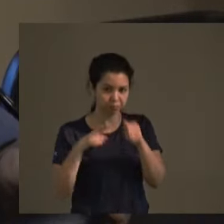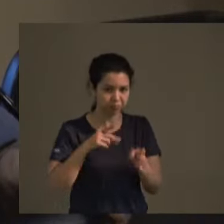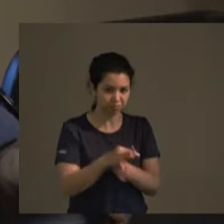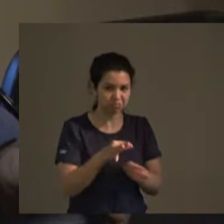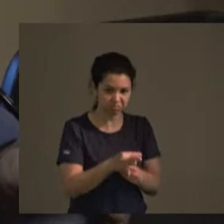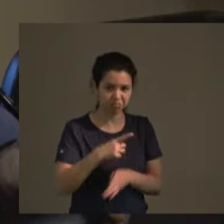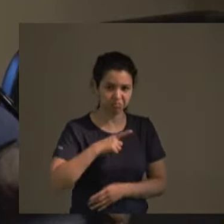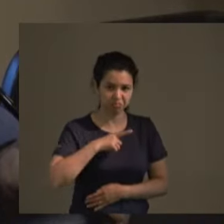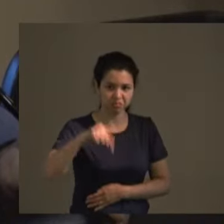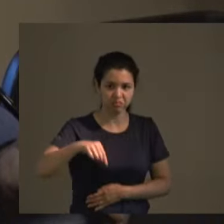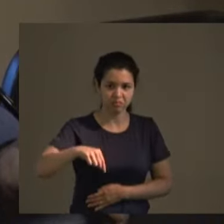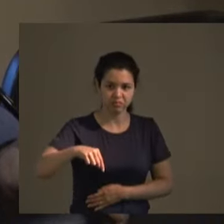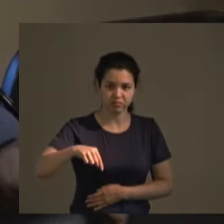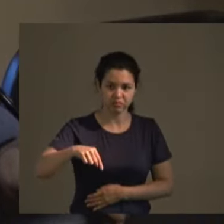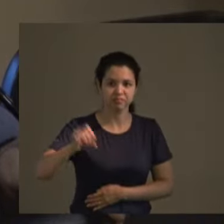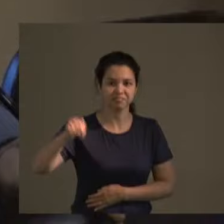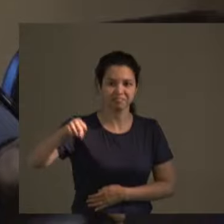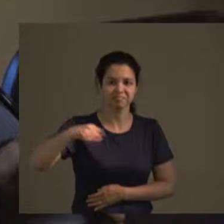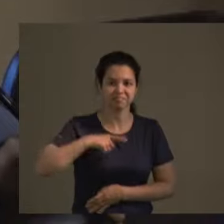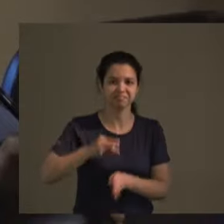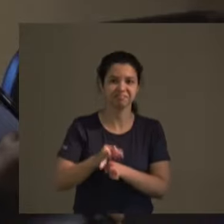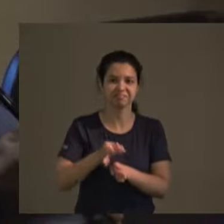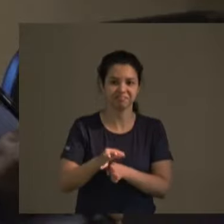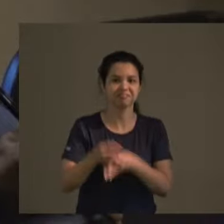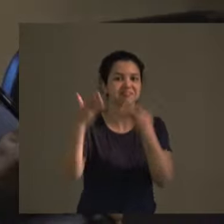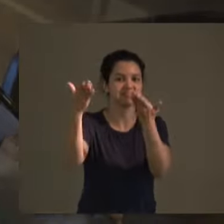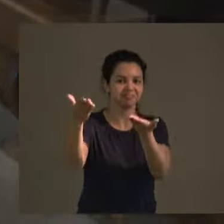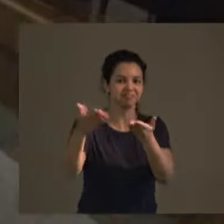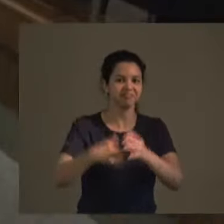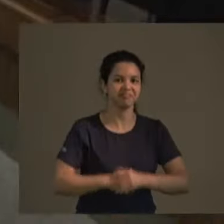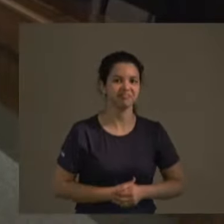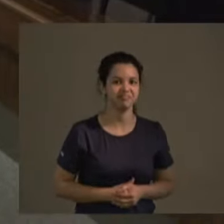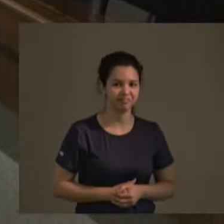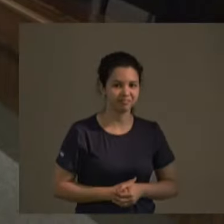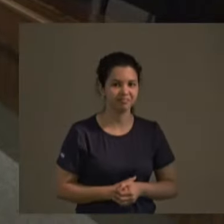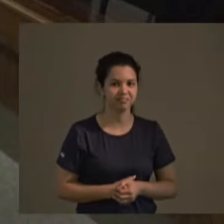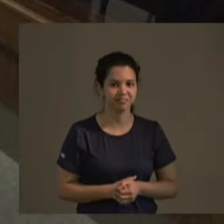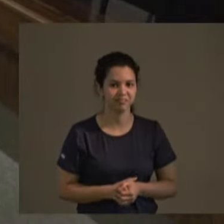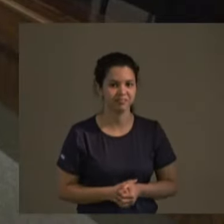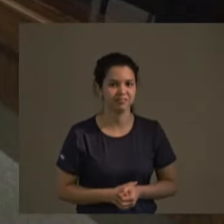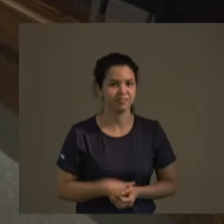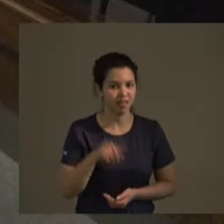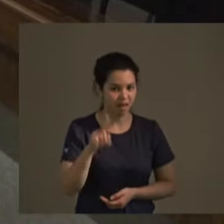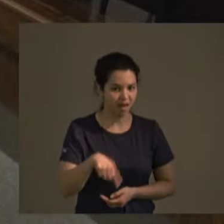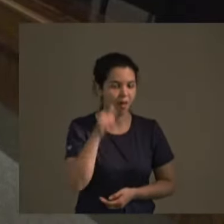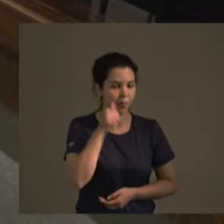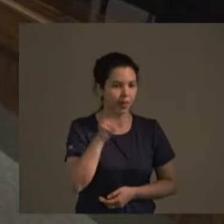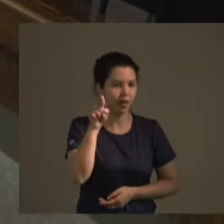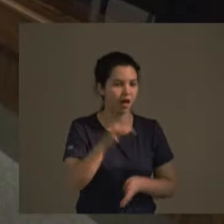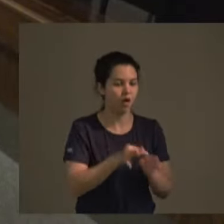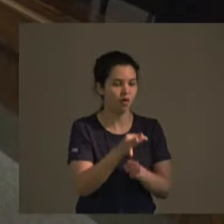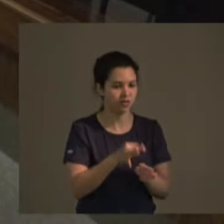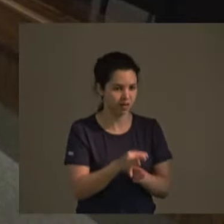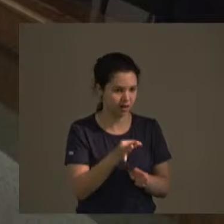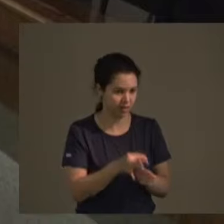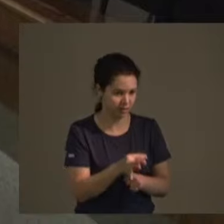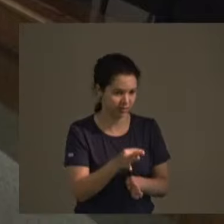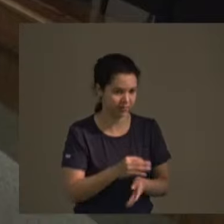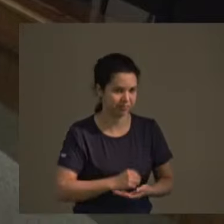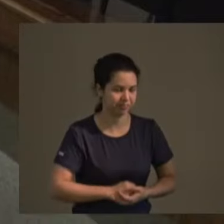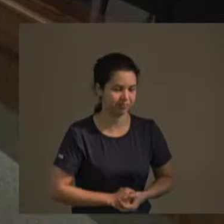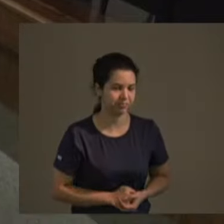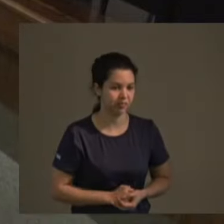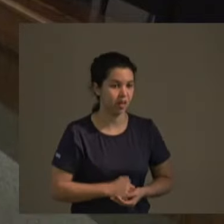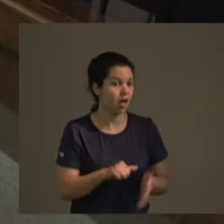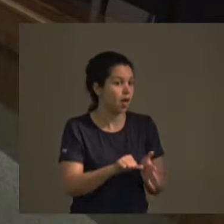vendo? Hã? Tem? Olha aí. Olha, tem um conselheiro tutelar, uma conselheira aqui, ó. Conselheiro tutelar. É